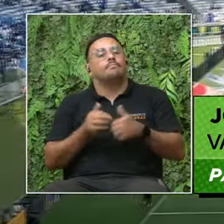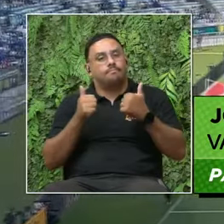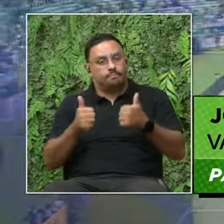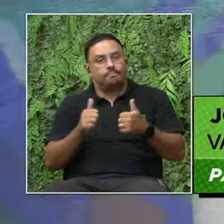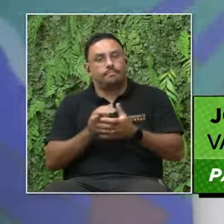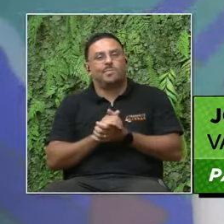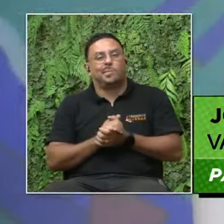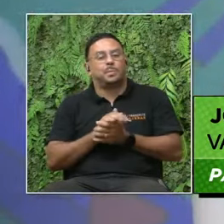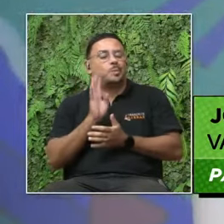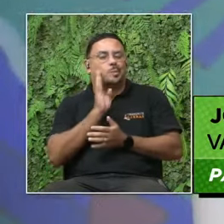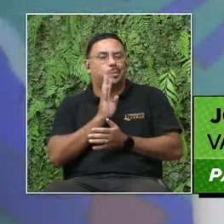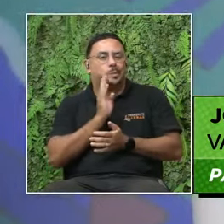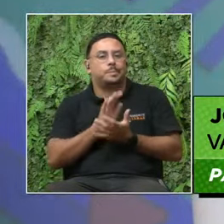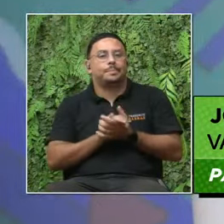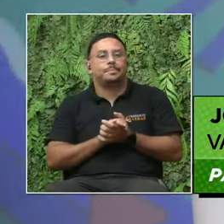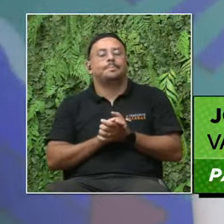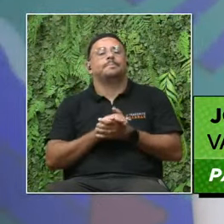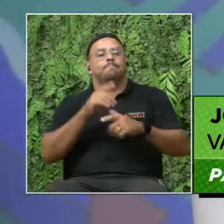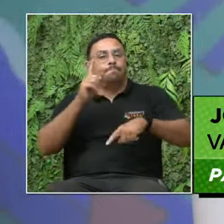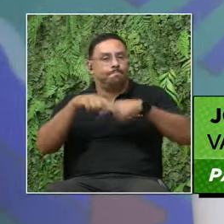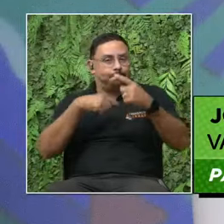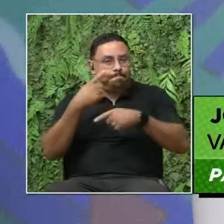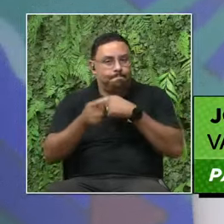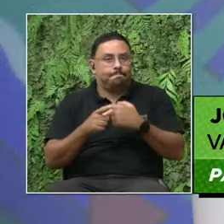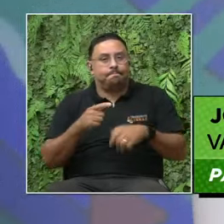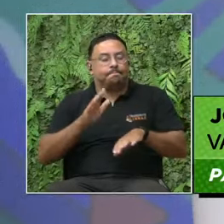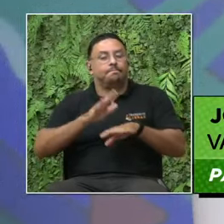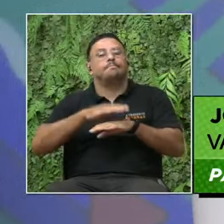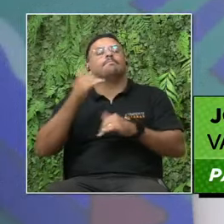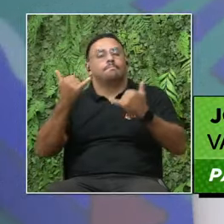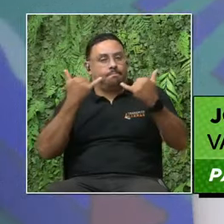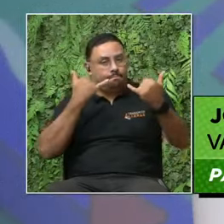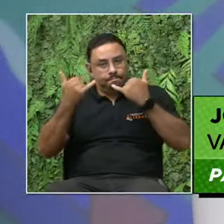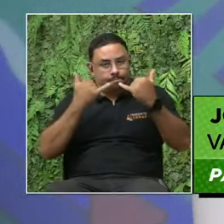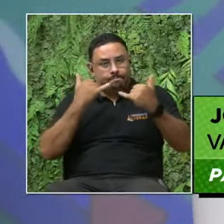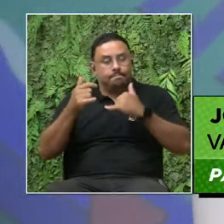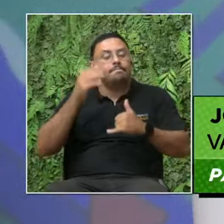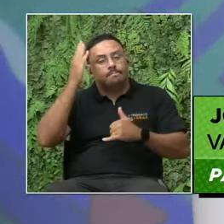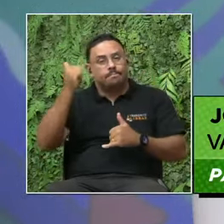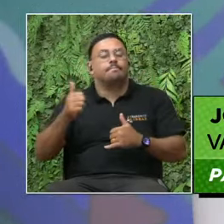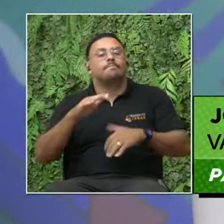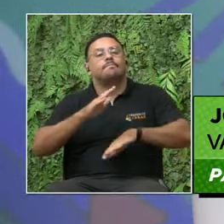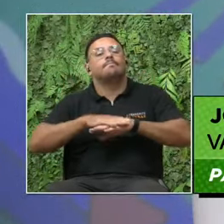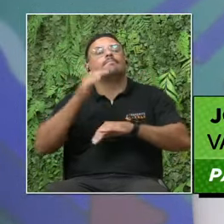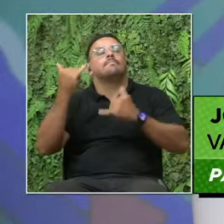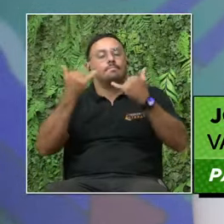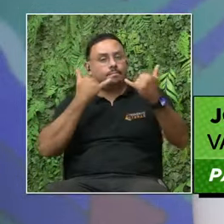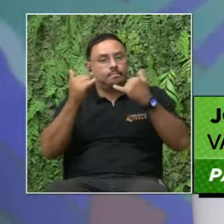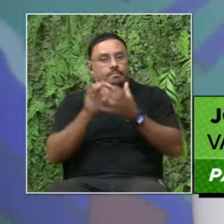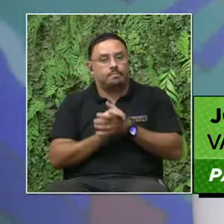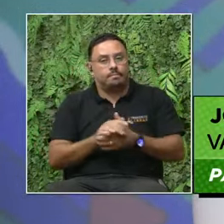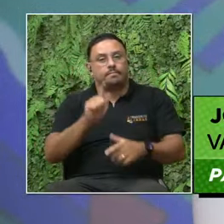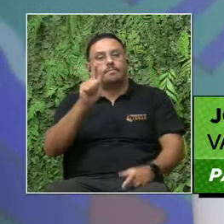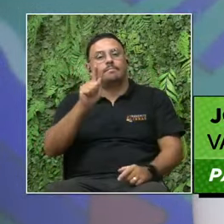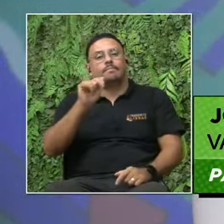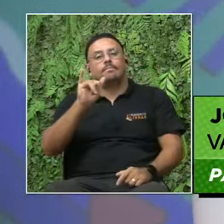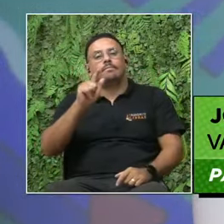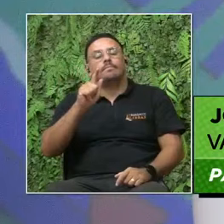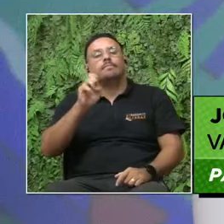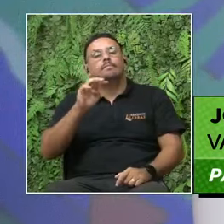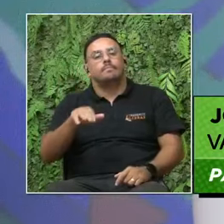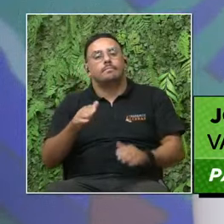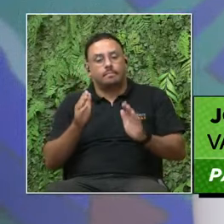muito bem Tá legal daqui a pouquinho então é mais notícias a gente vai saber mais informações Será que o Gilbert já se